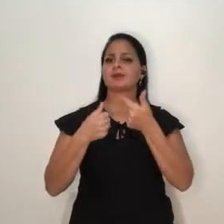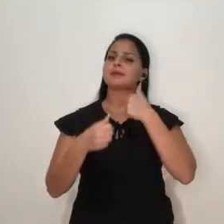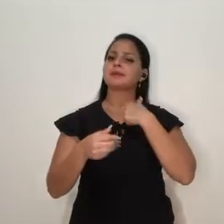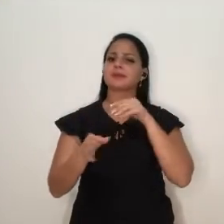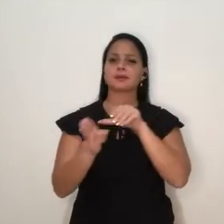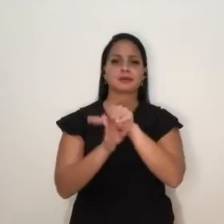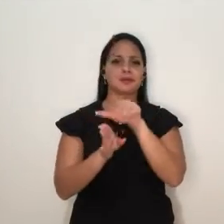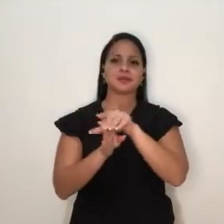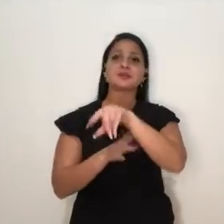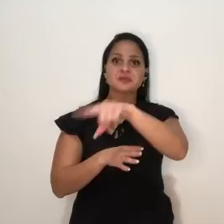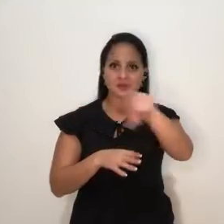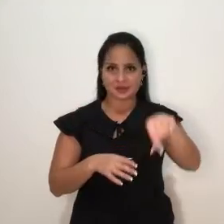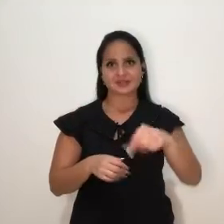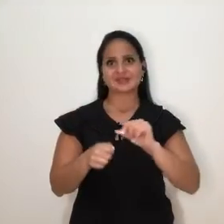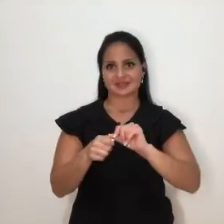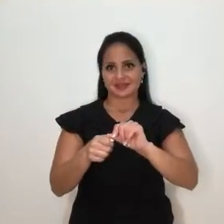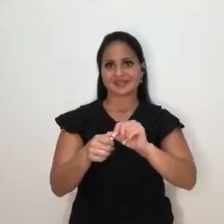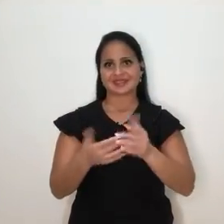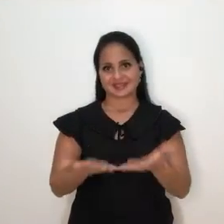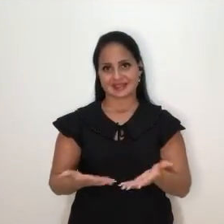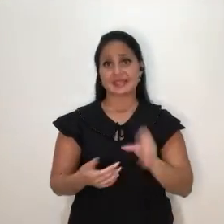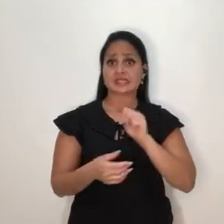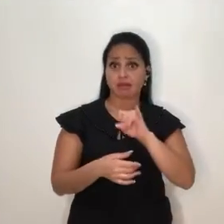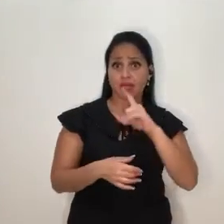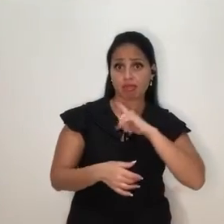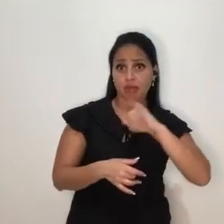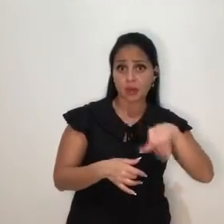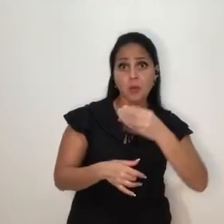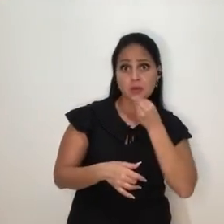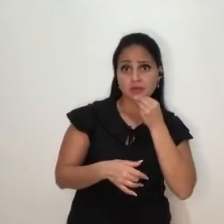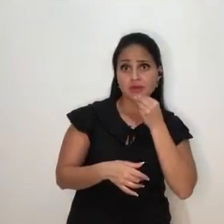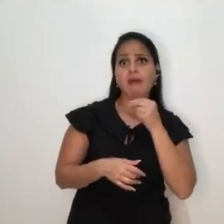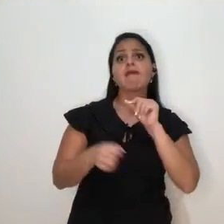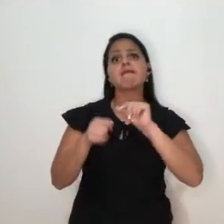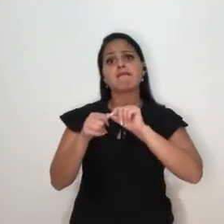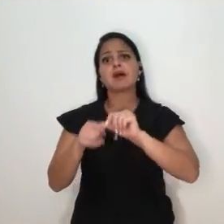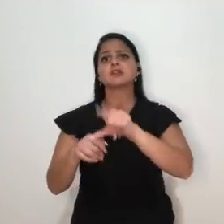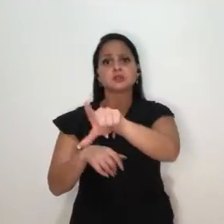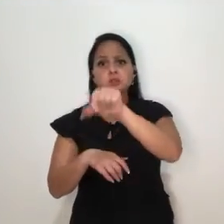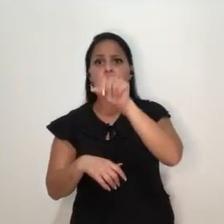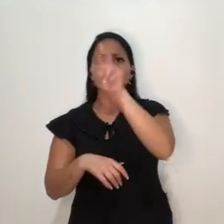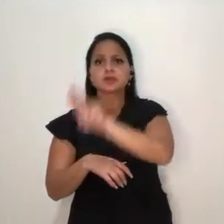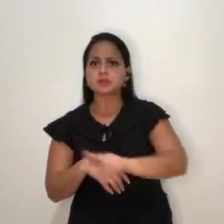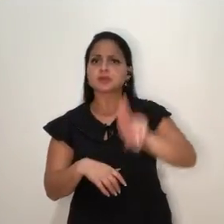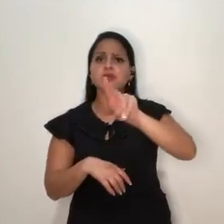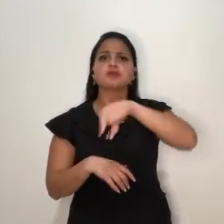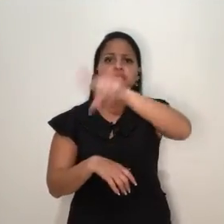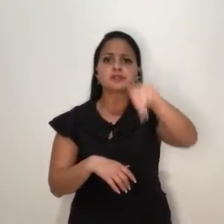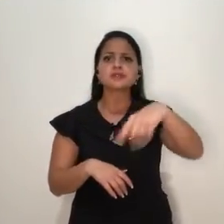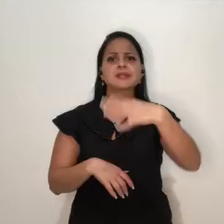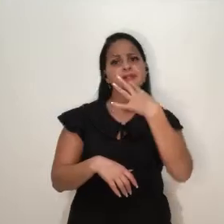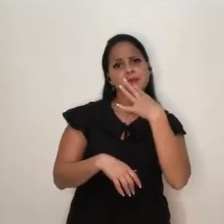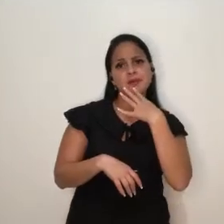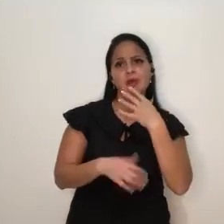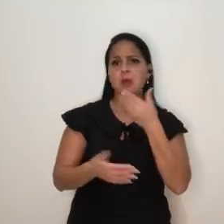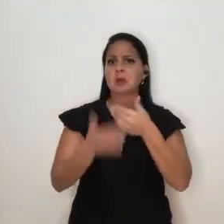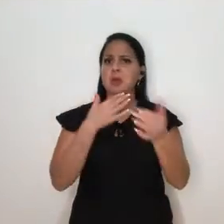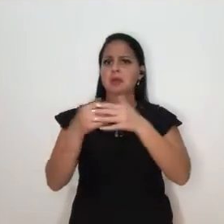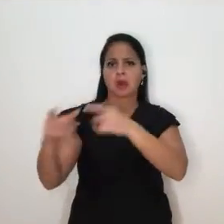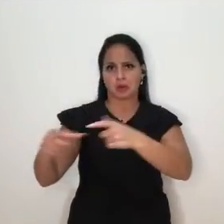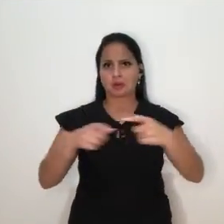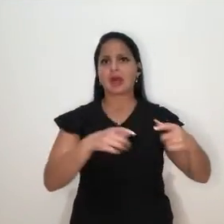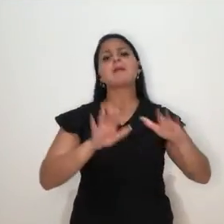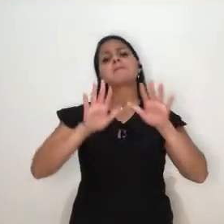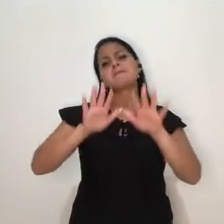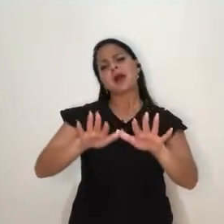oportunidade, façam, escolham uma universidade que vocês gostariam de ir. Também não vai para qualquer lugar, né? Mas escolham uma universidade que vocês gostariam de ir, uma